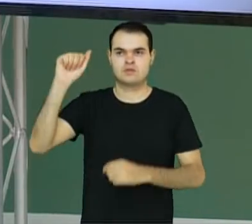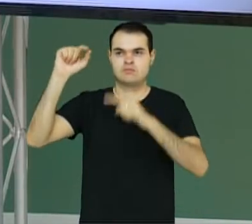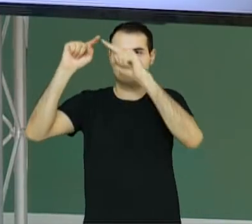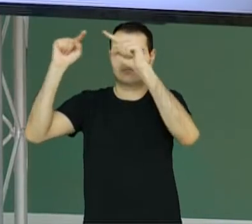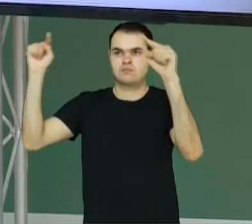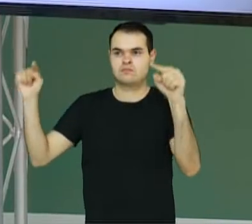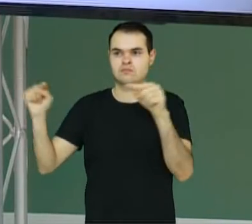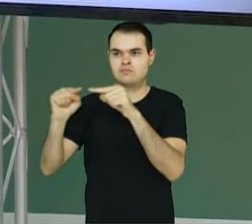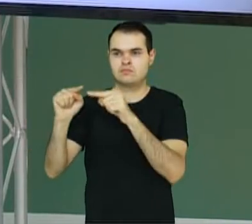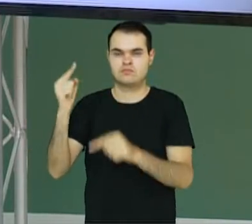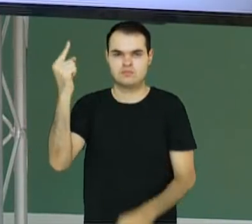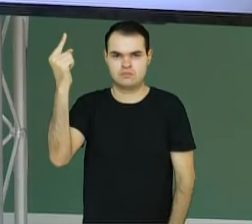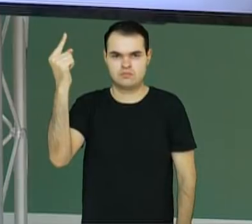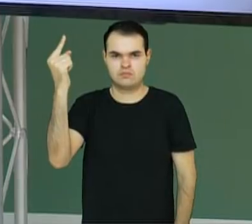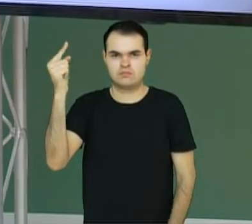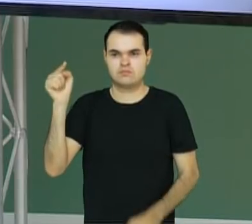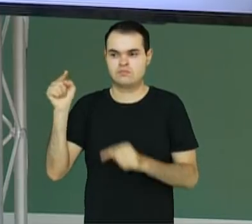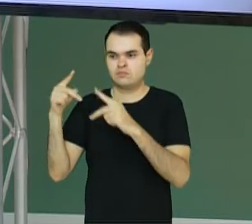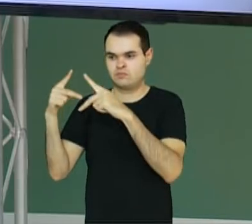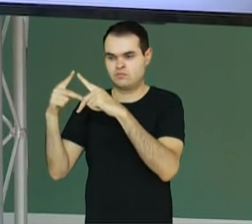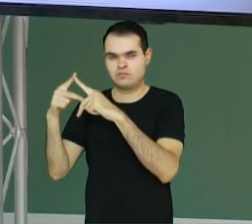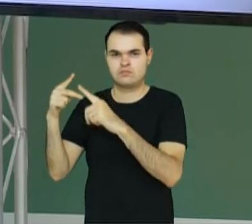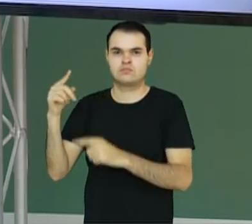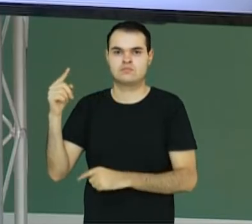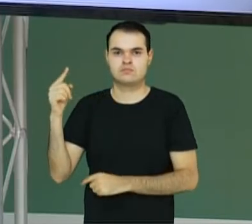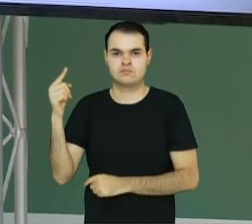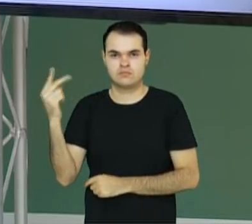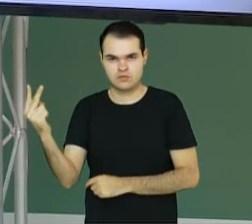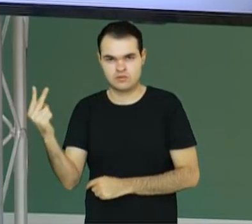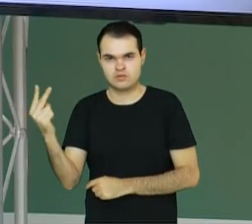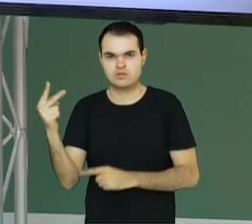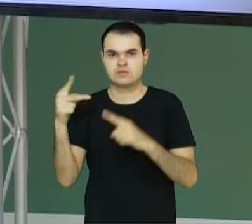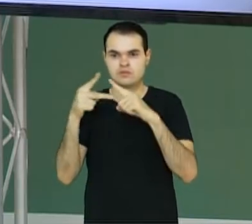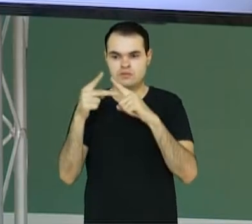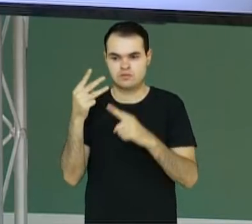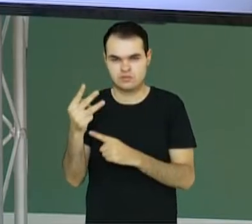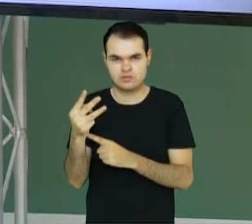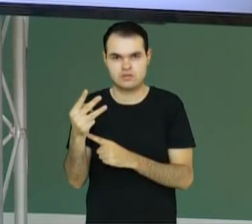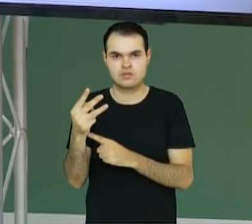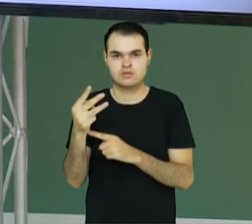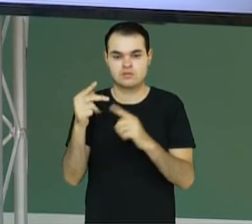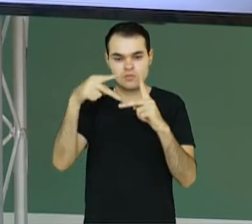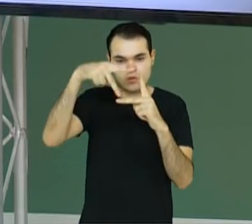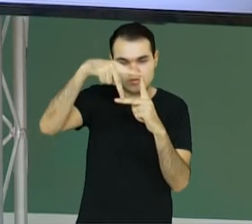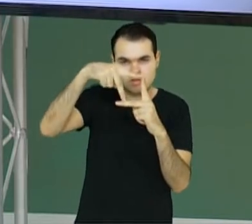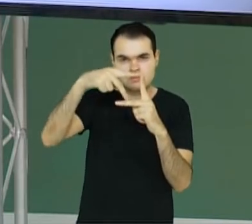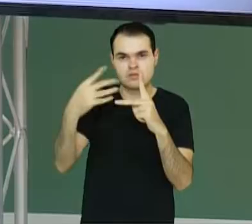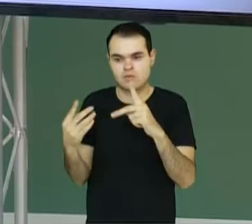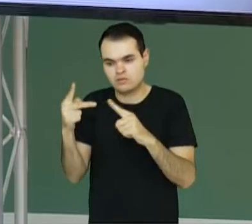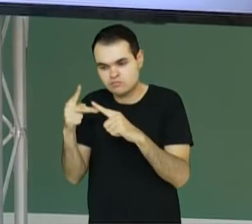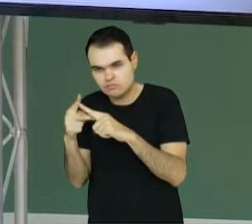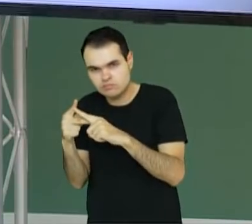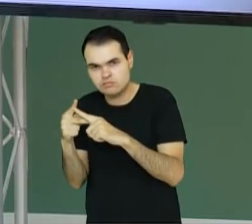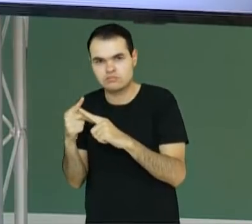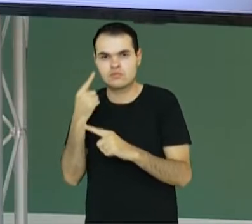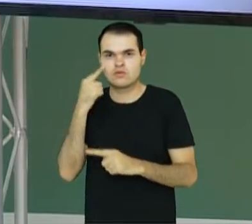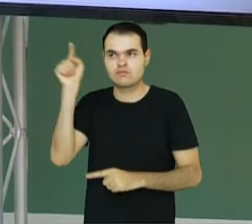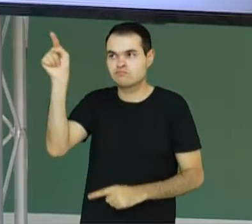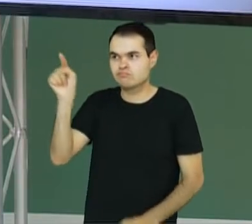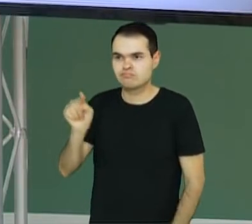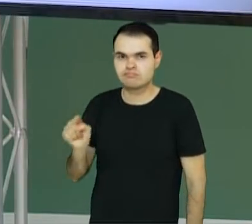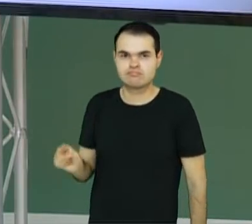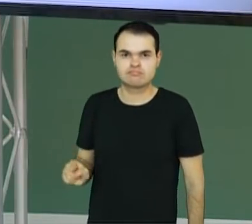retângulo, a área 2 é esse triângulo, a área 4 é esse triângulo e a área 3 é esse quadradinho. E vou calcular um de cada vez. Então, olha